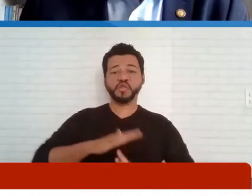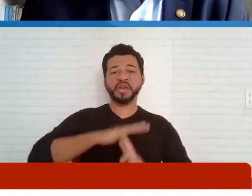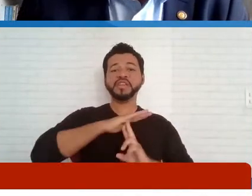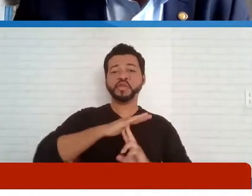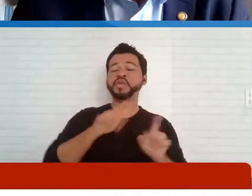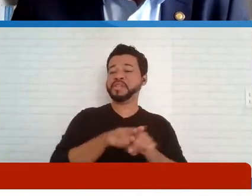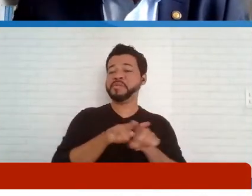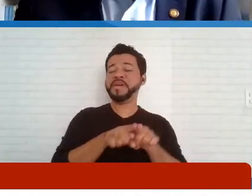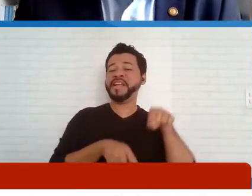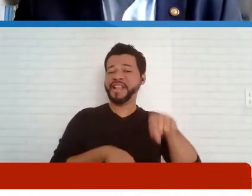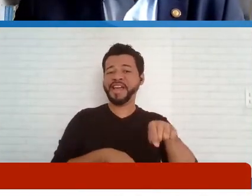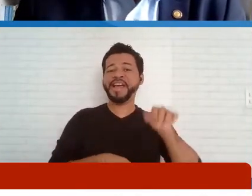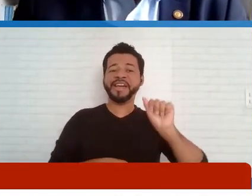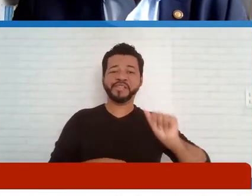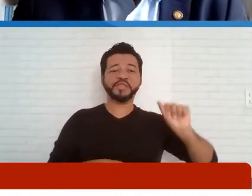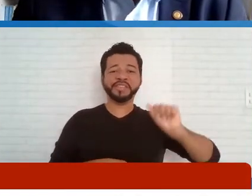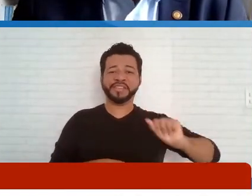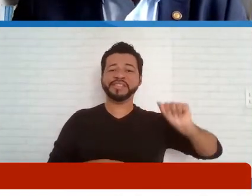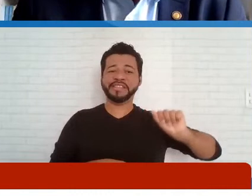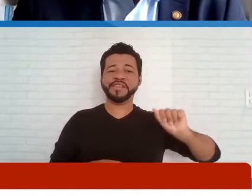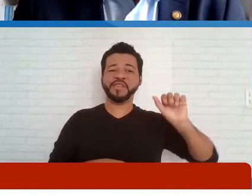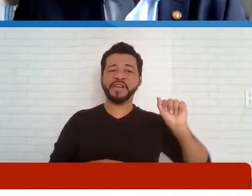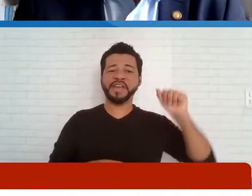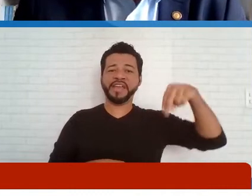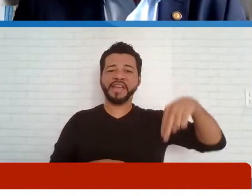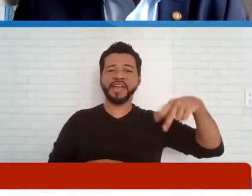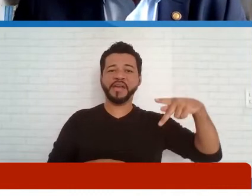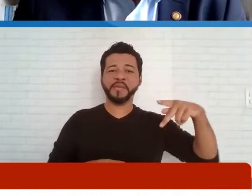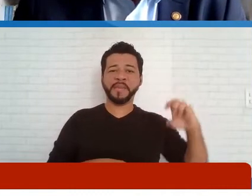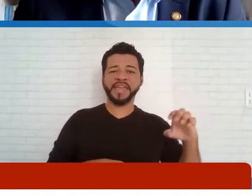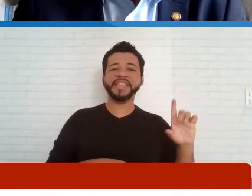Porque o professor Alfredo representa hoje